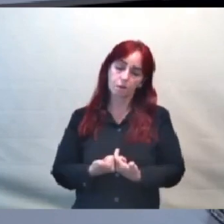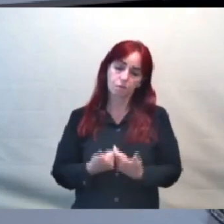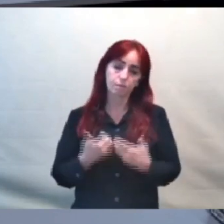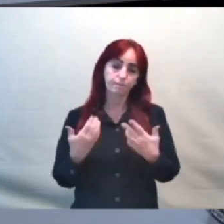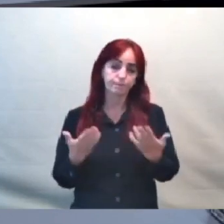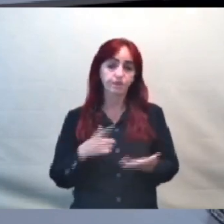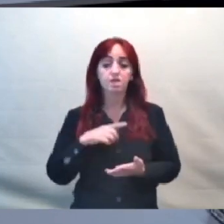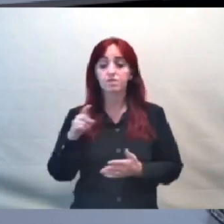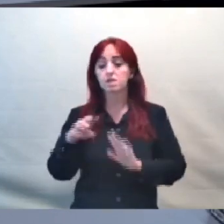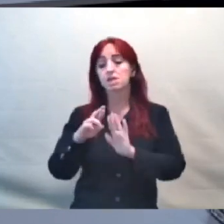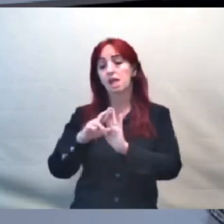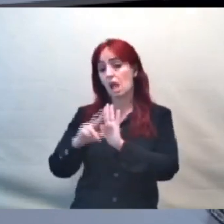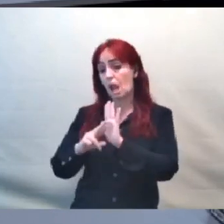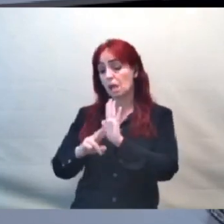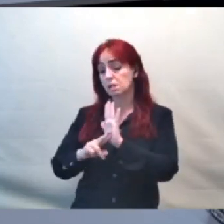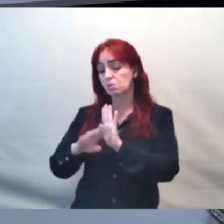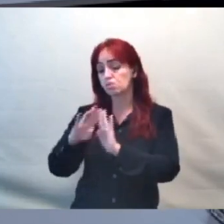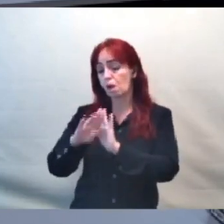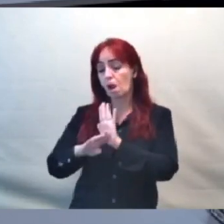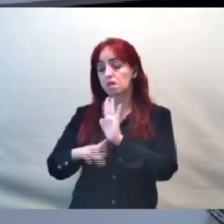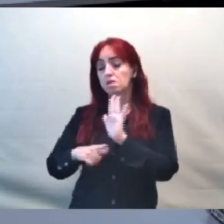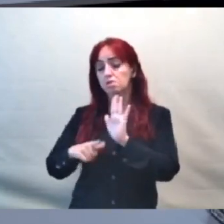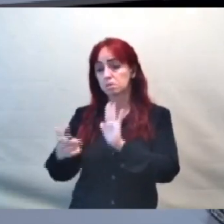inclusive, passar para a senhora